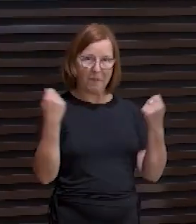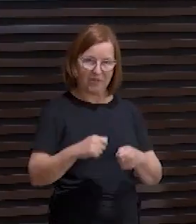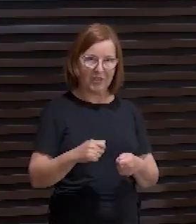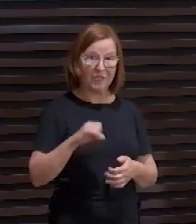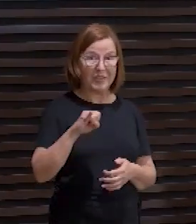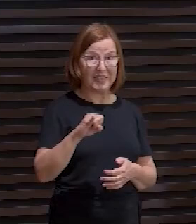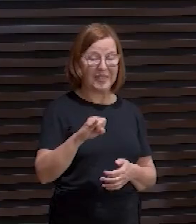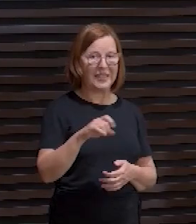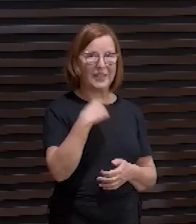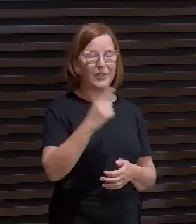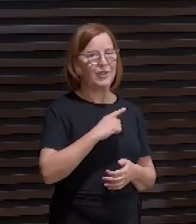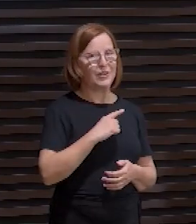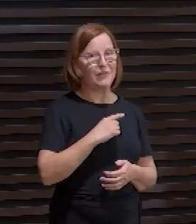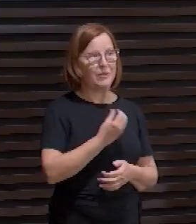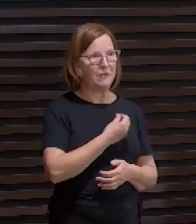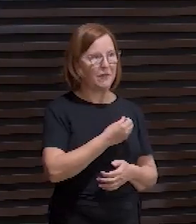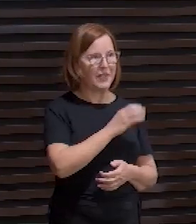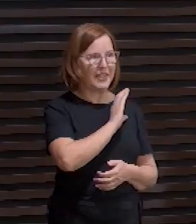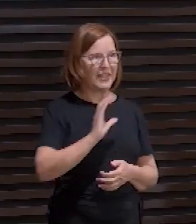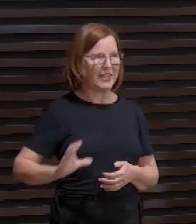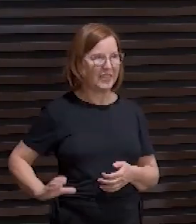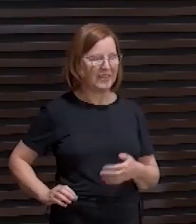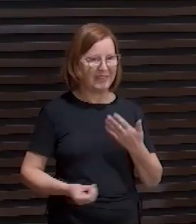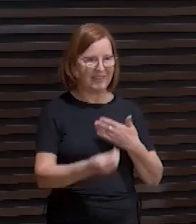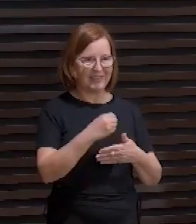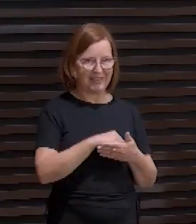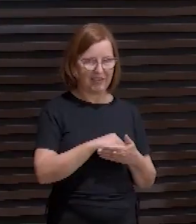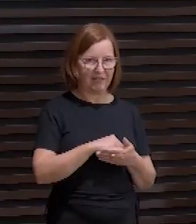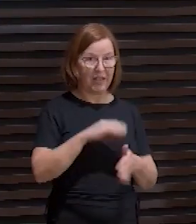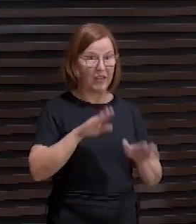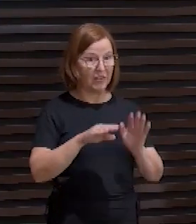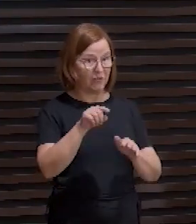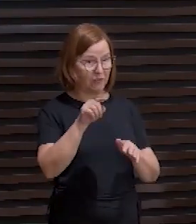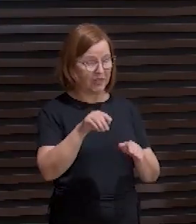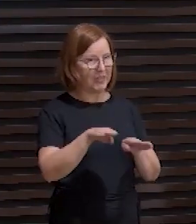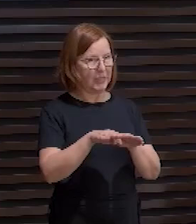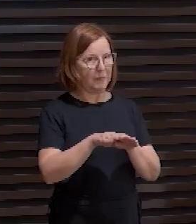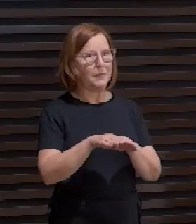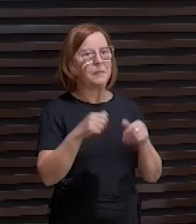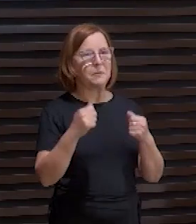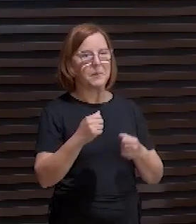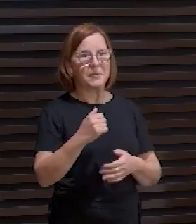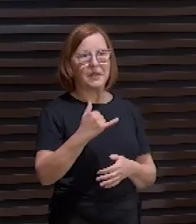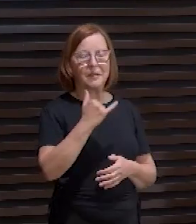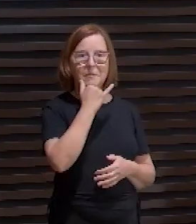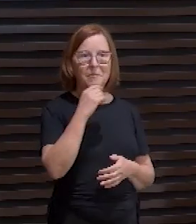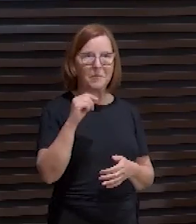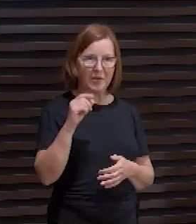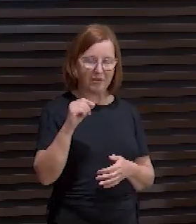E às vezes o perdão não é contra o próximo. Às vezes você precisa se perdoar. Às vezes você cometeu uma falta muito